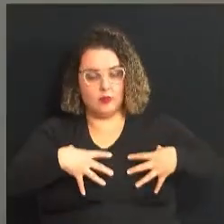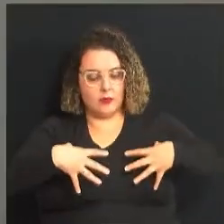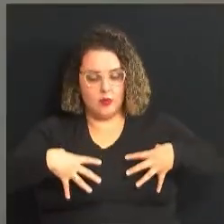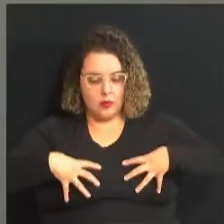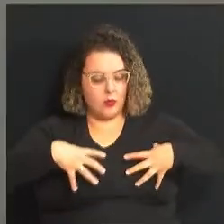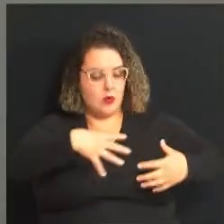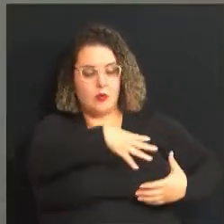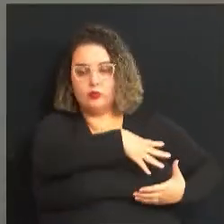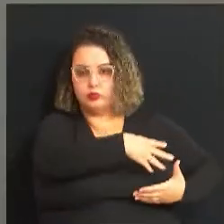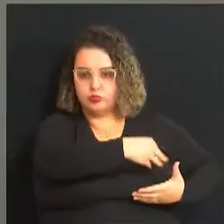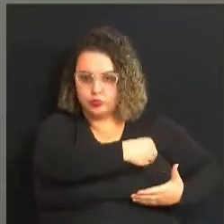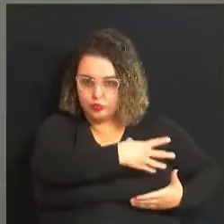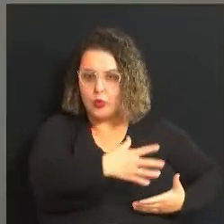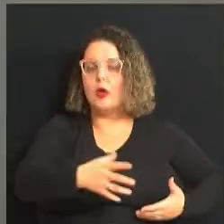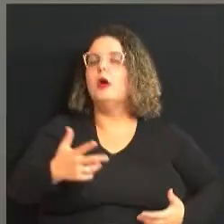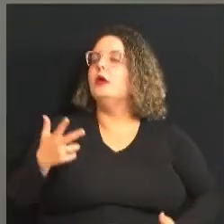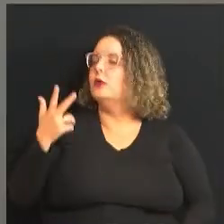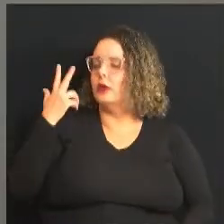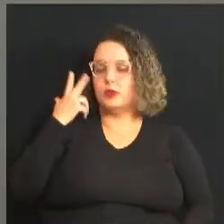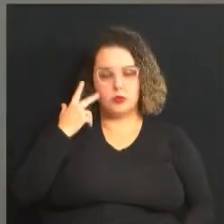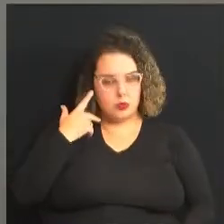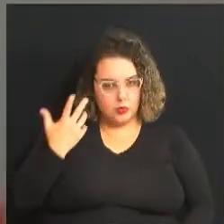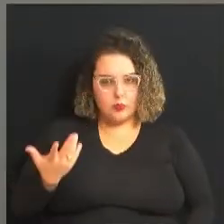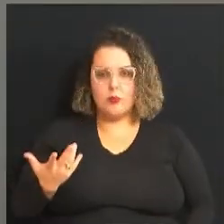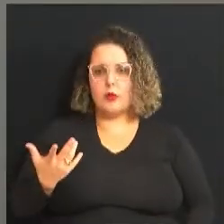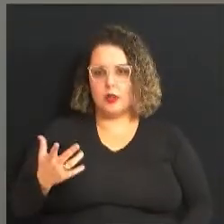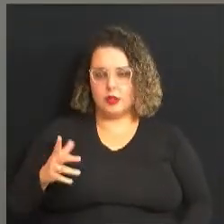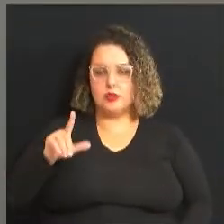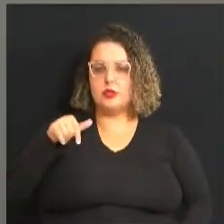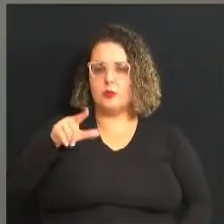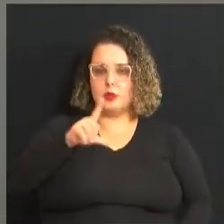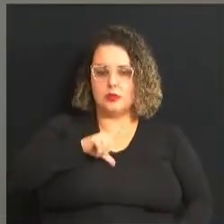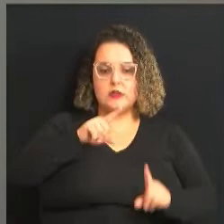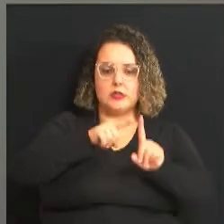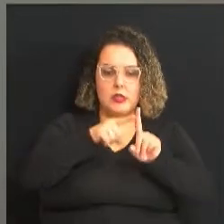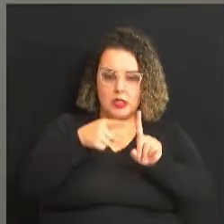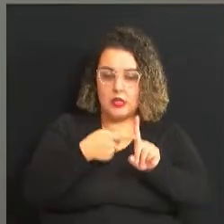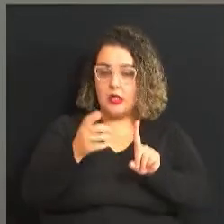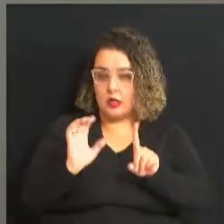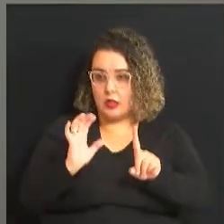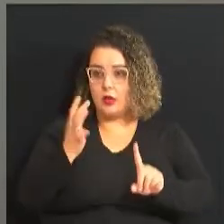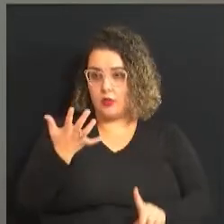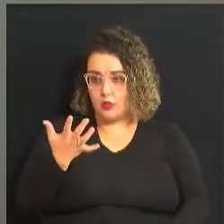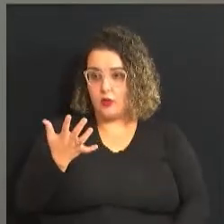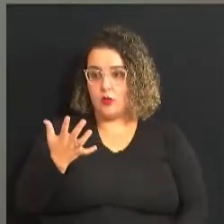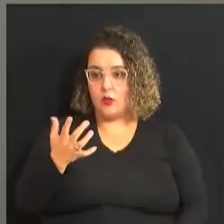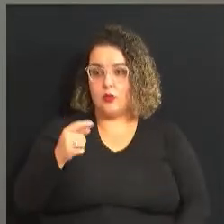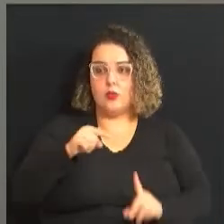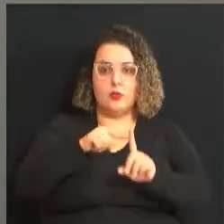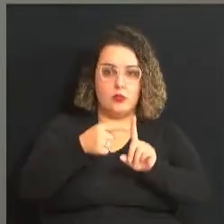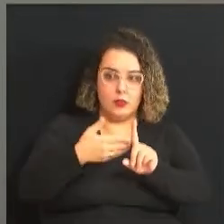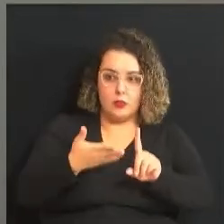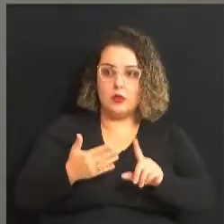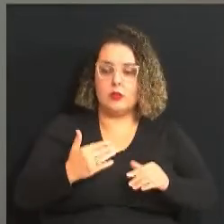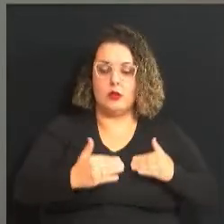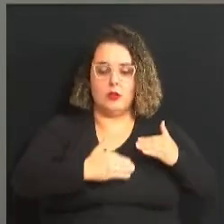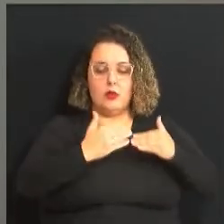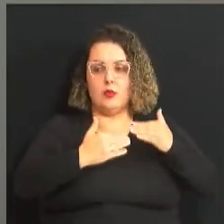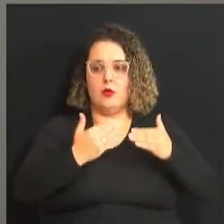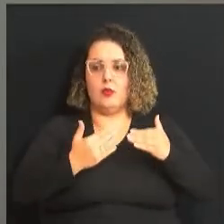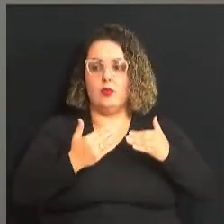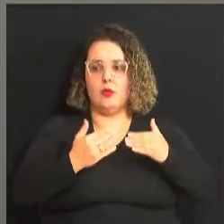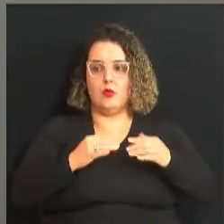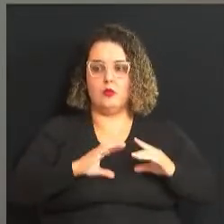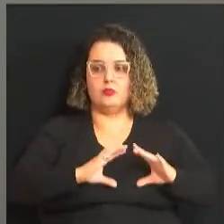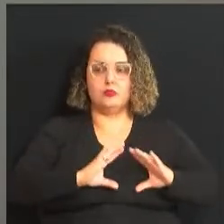Produz leite normalmente. Depois que tem a gravidez, depois que acontece o parto, existe a produção de um